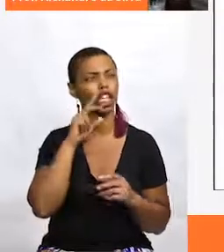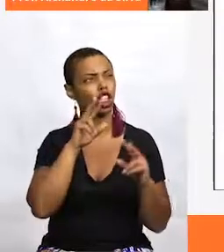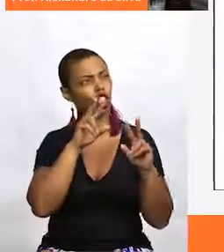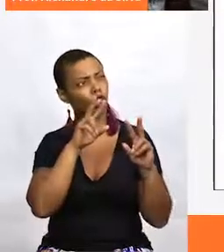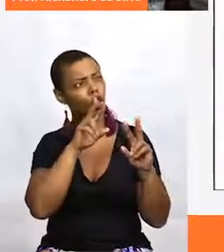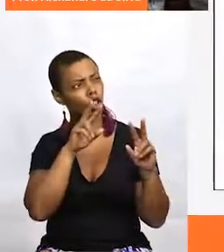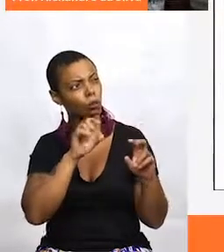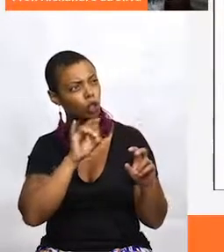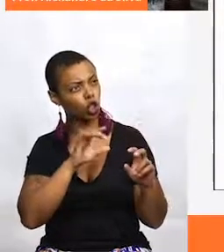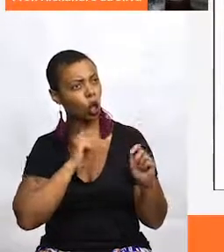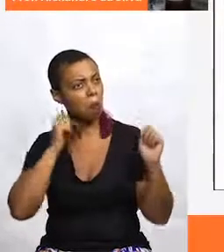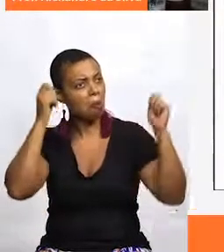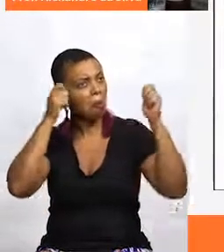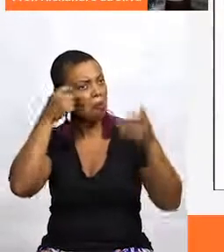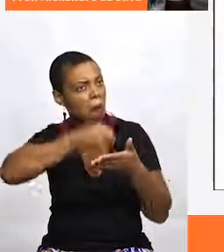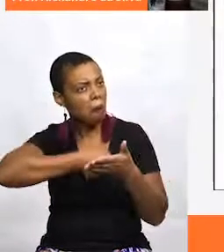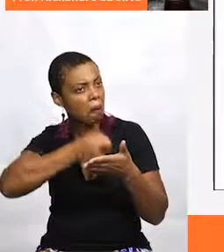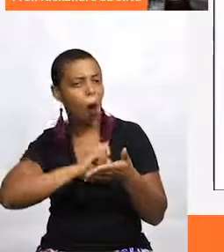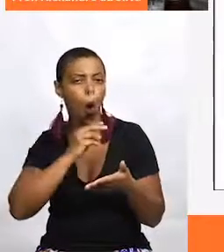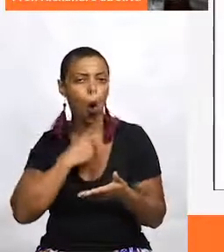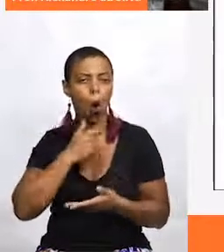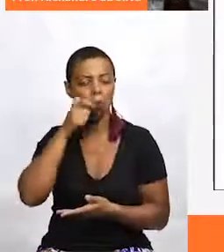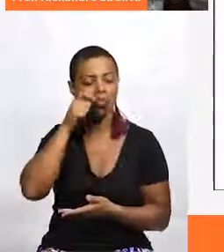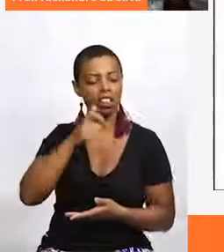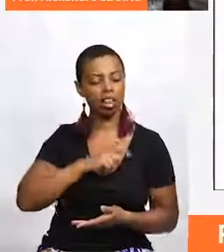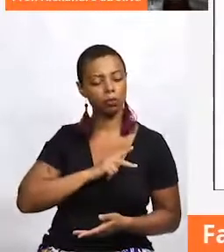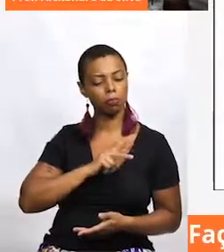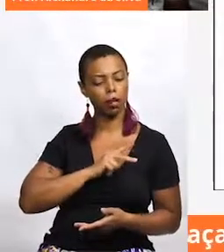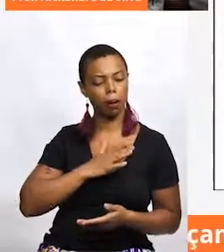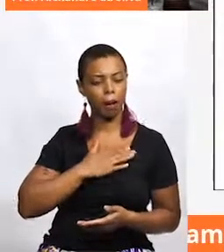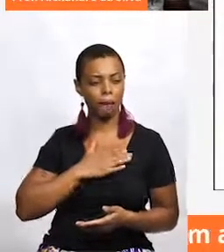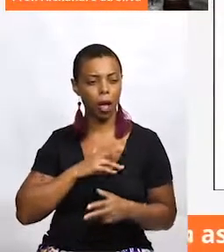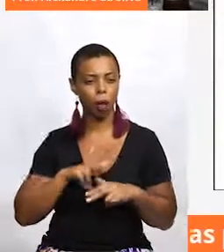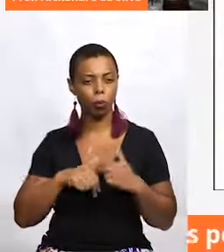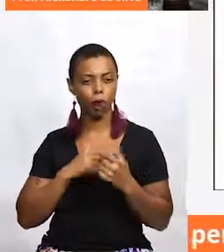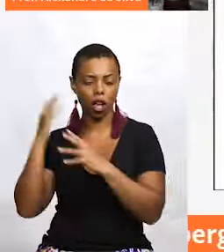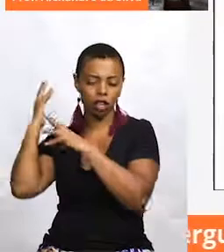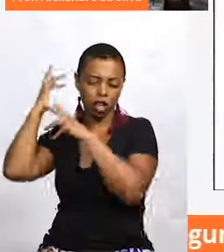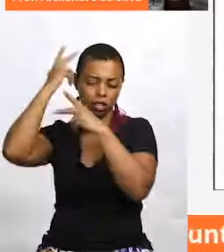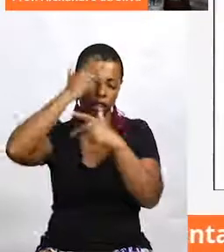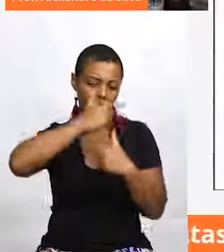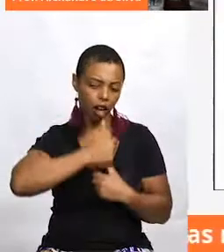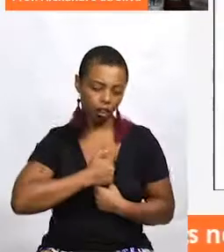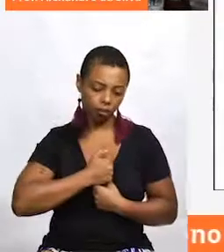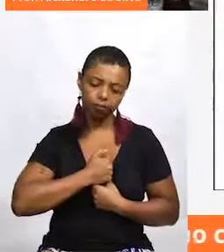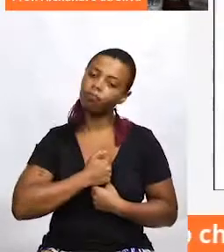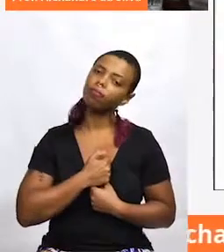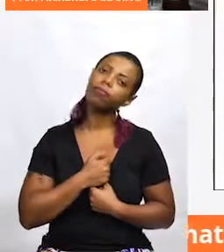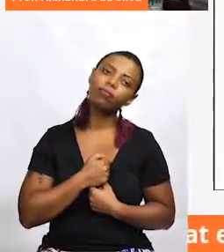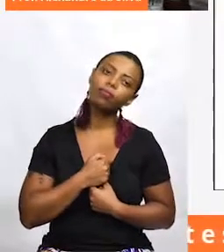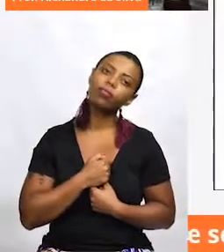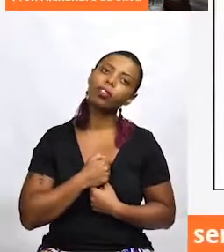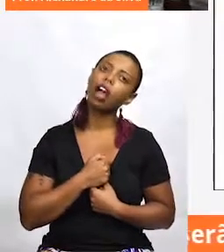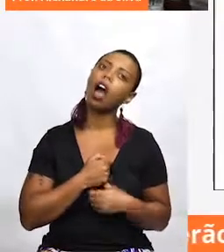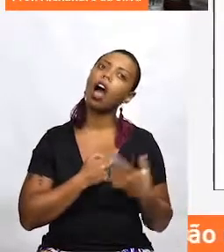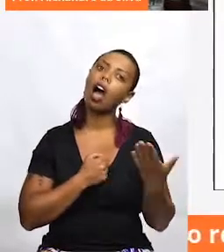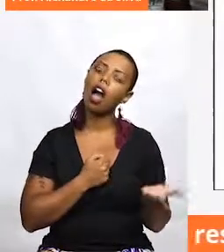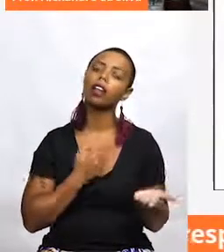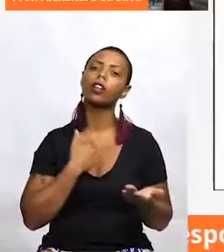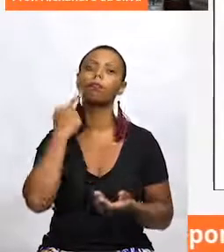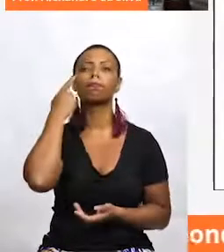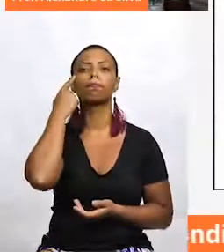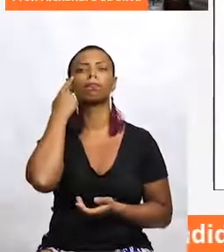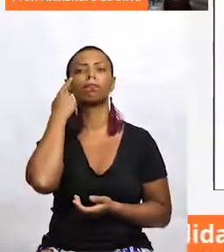de interesse próprio, né, para essas afinidades que eu tinha, que eu tenho com a minha ancestralidade. E então, eu fiz um trabalho